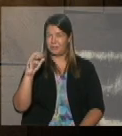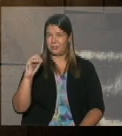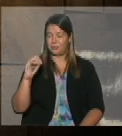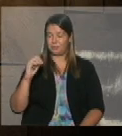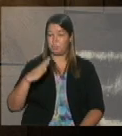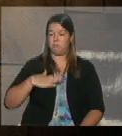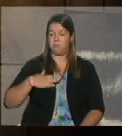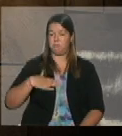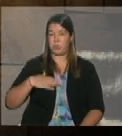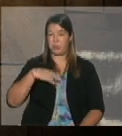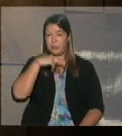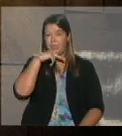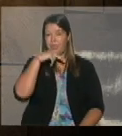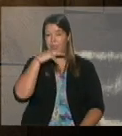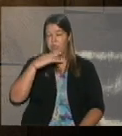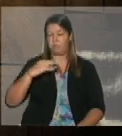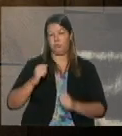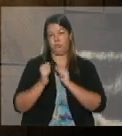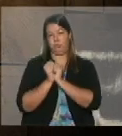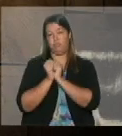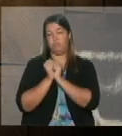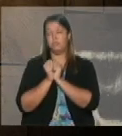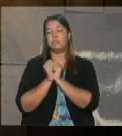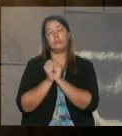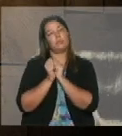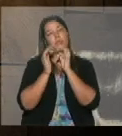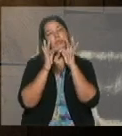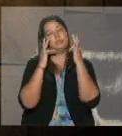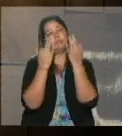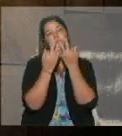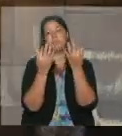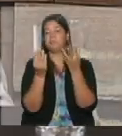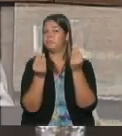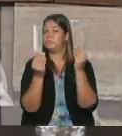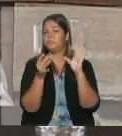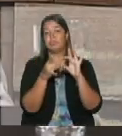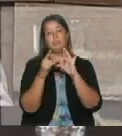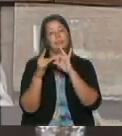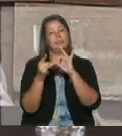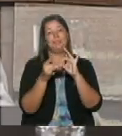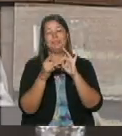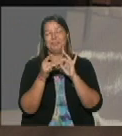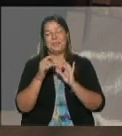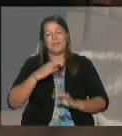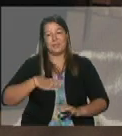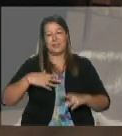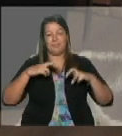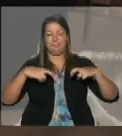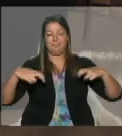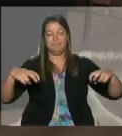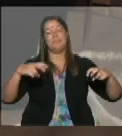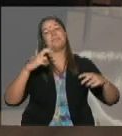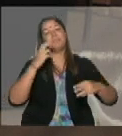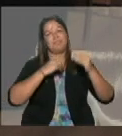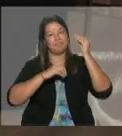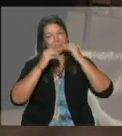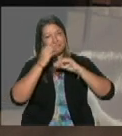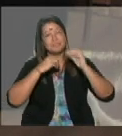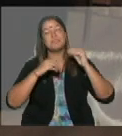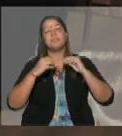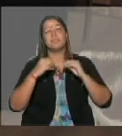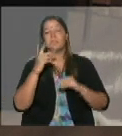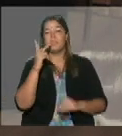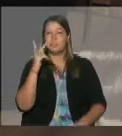unida, ela era uma espécie de matriarca, todos os domingos havia aqueles almoços, né? E aí os pais estavam juntos, Estavam